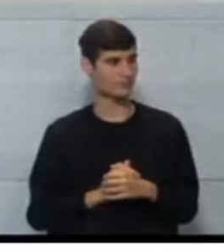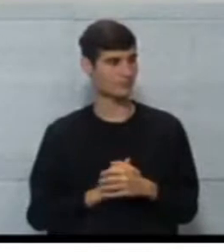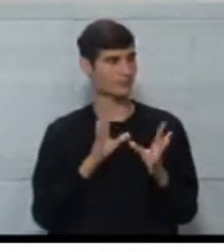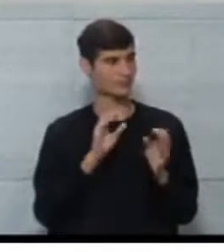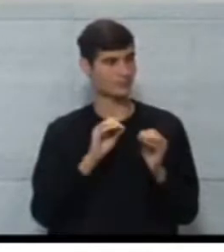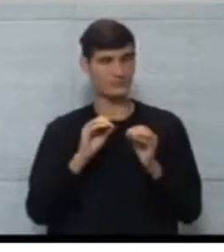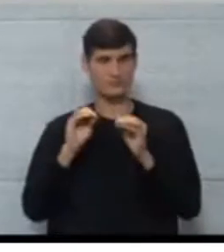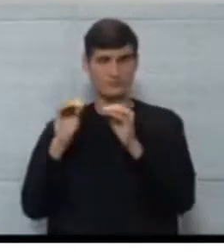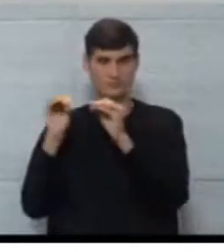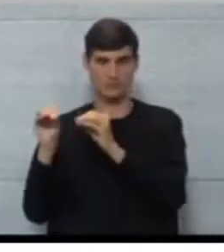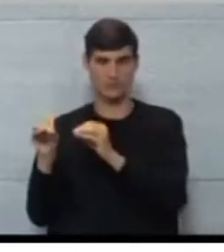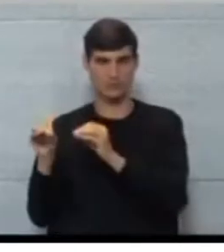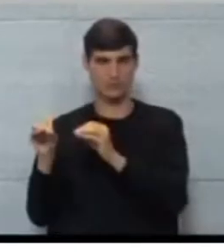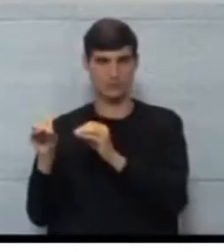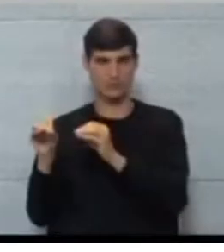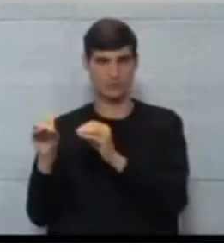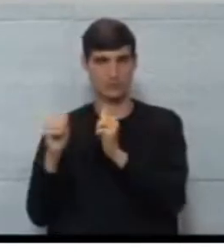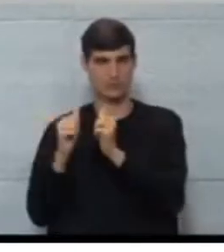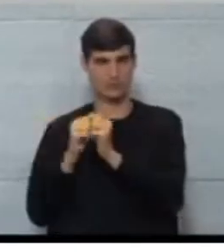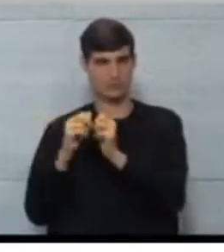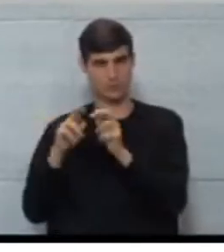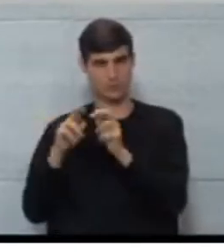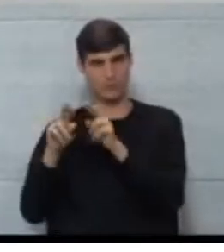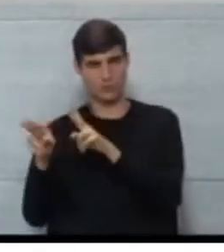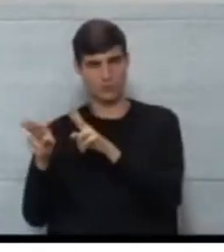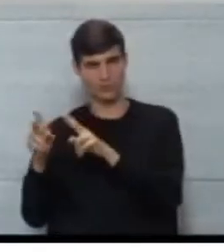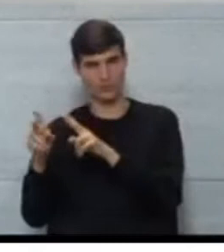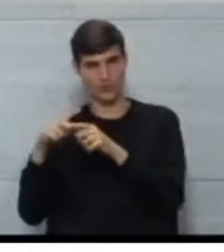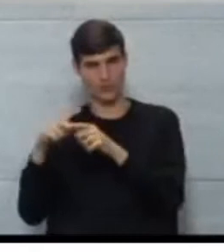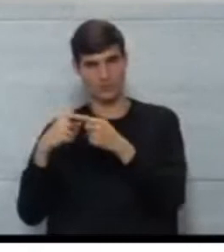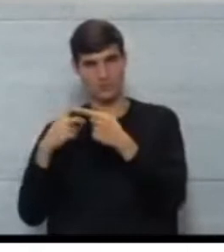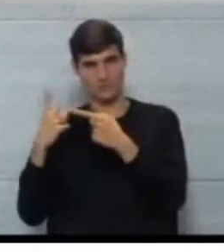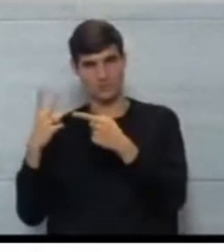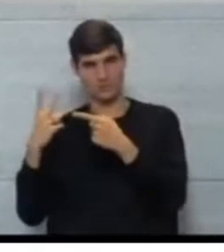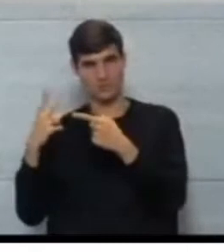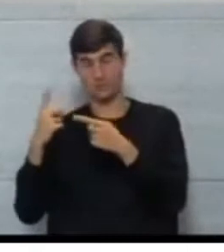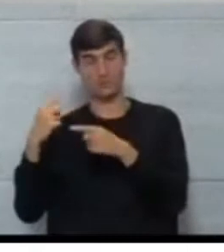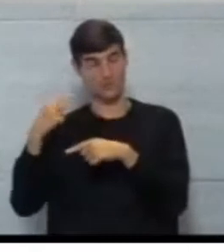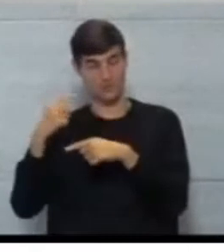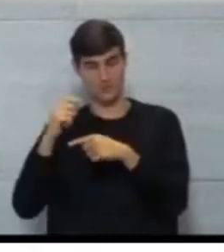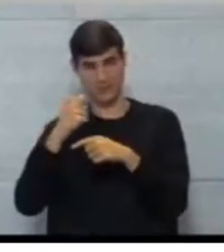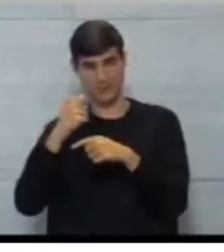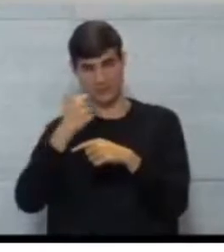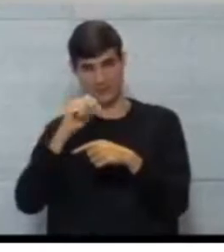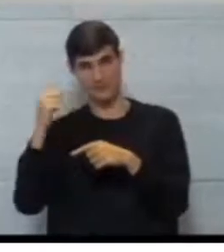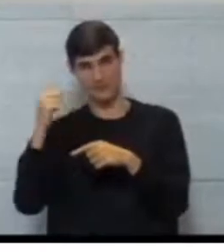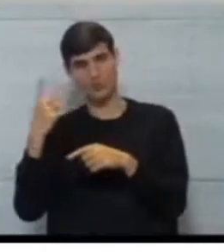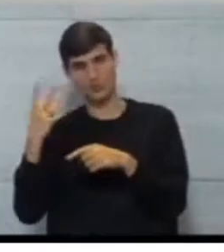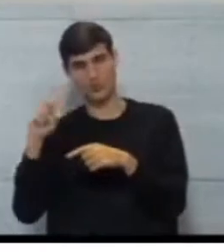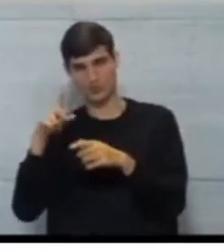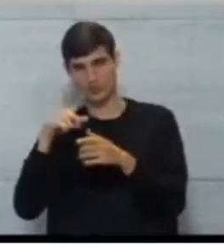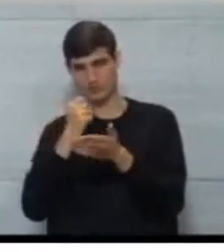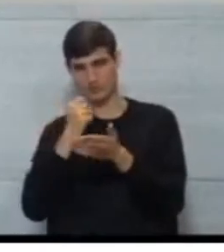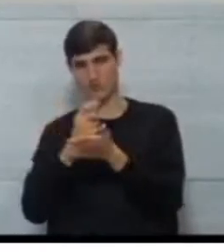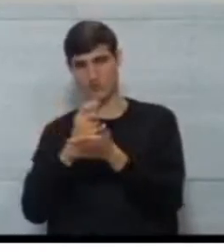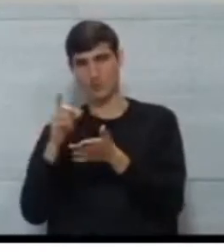E vou passar agora para frasco, para o tubo de 10 a menos 2.